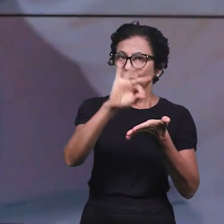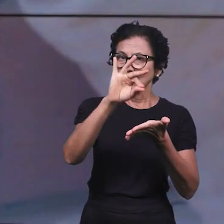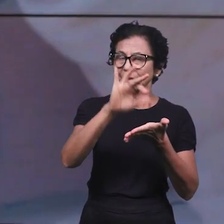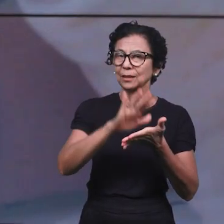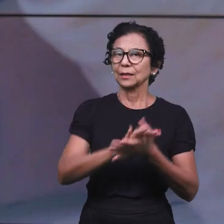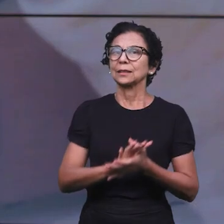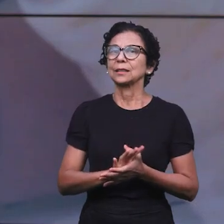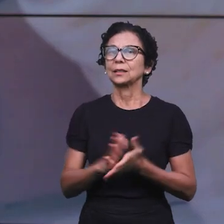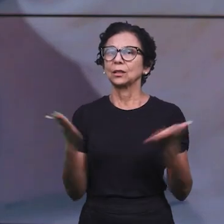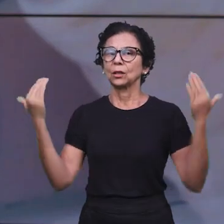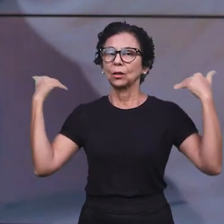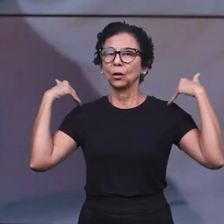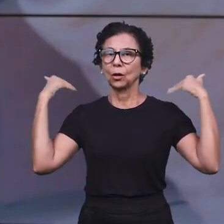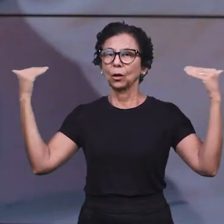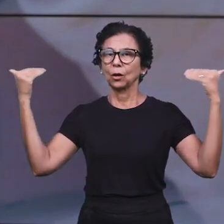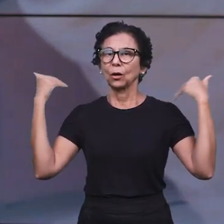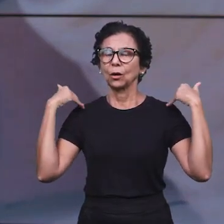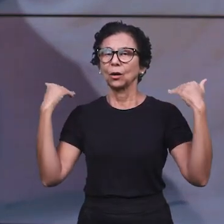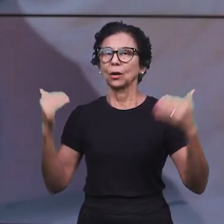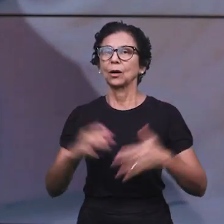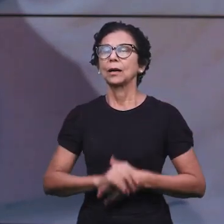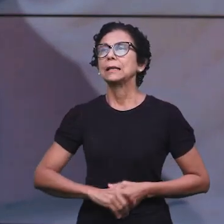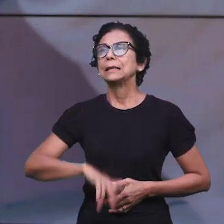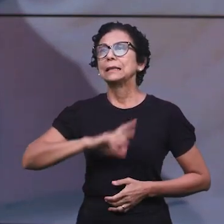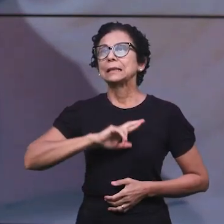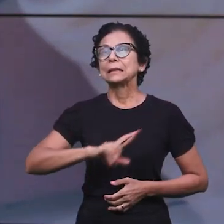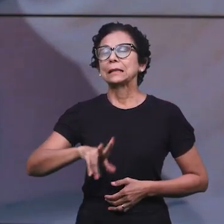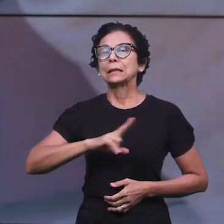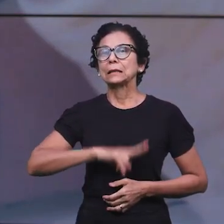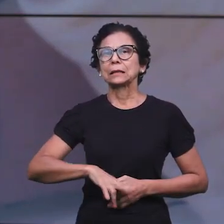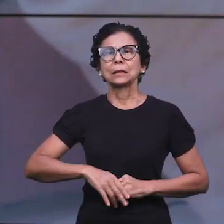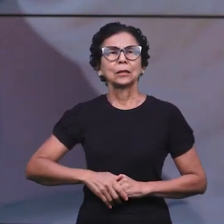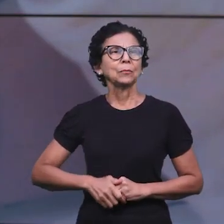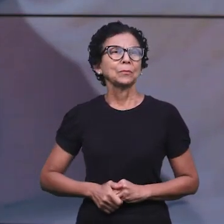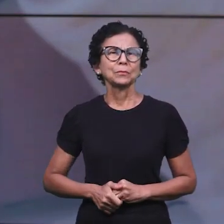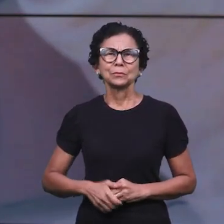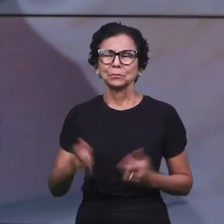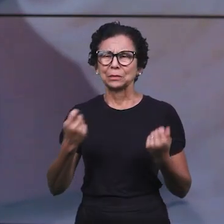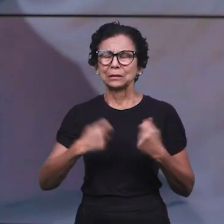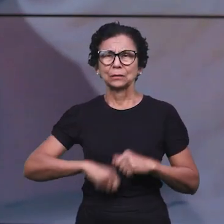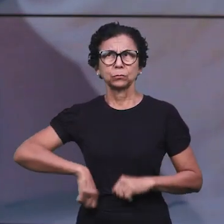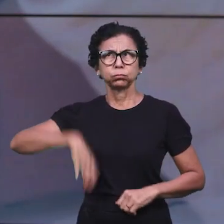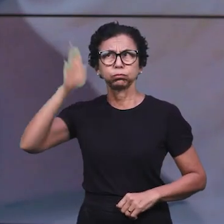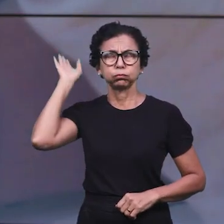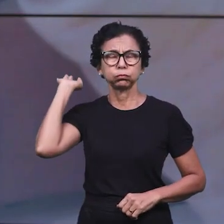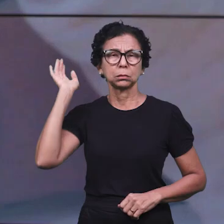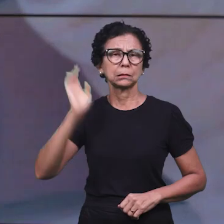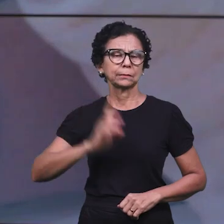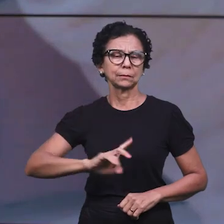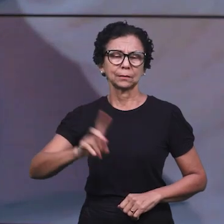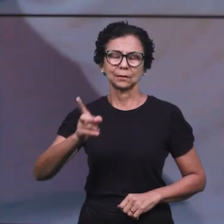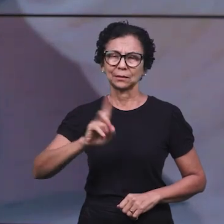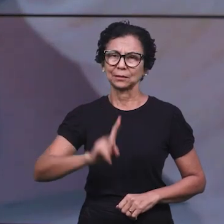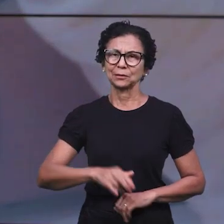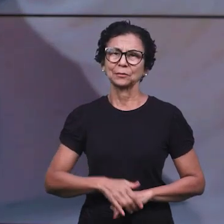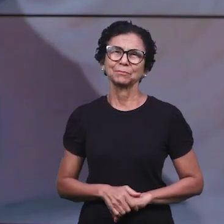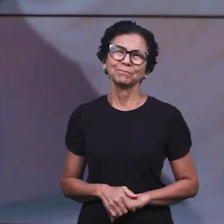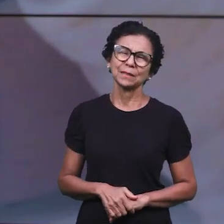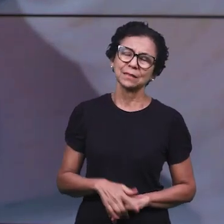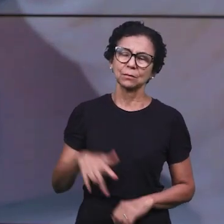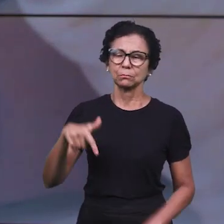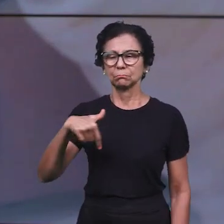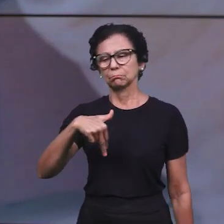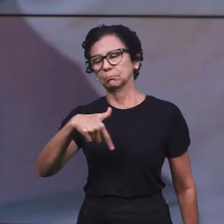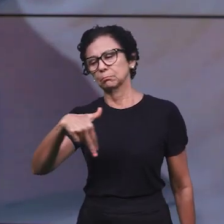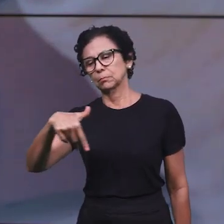atividades físicas. Não estamos falando aqui de uma carga excessiva de atividade física. Às vezes, uma